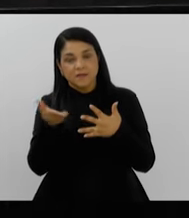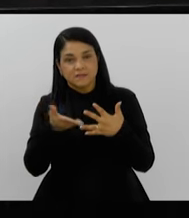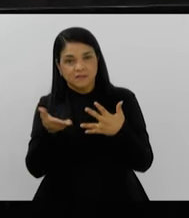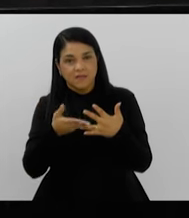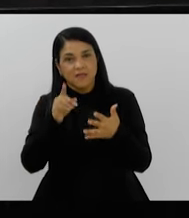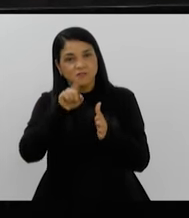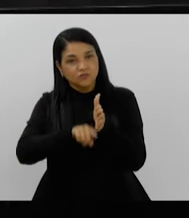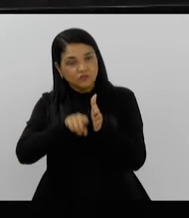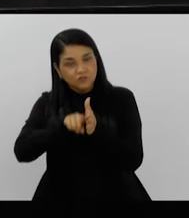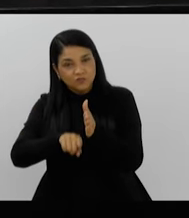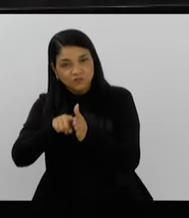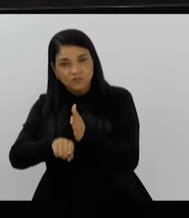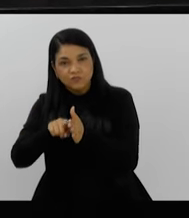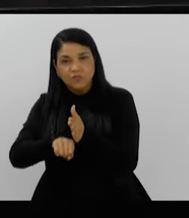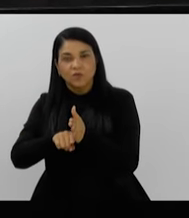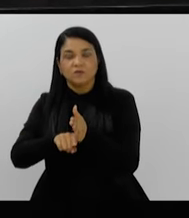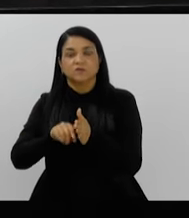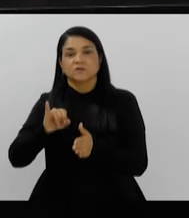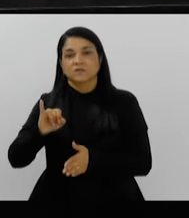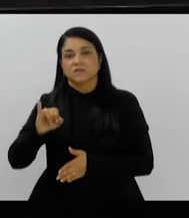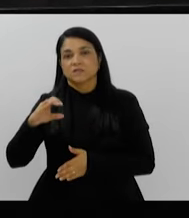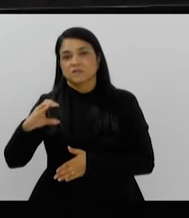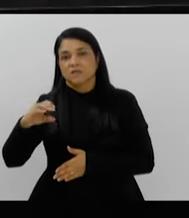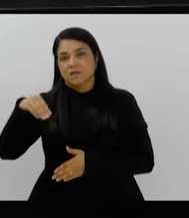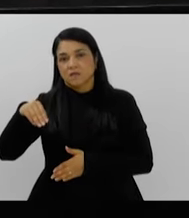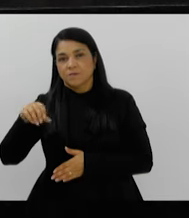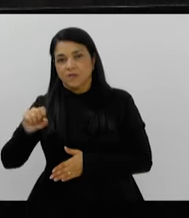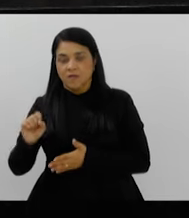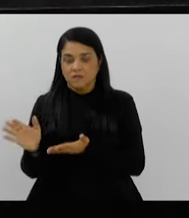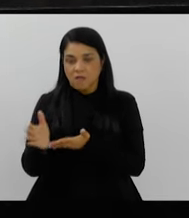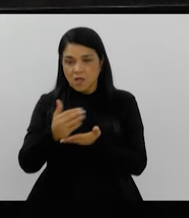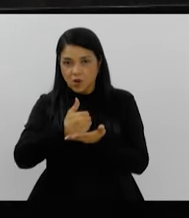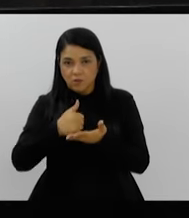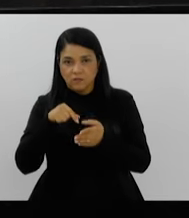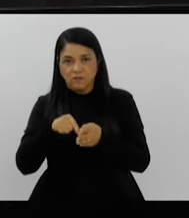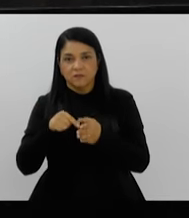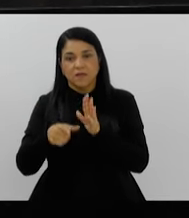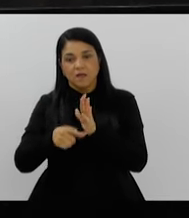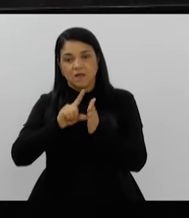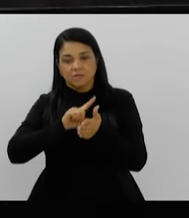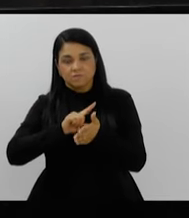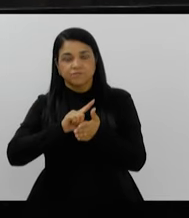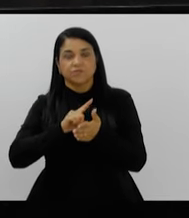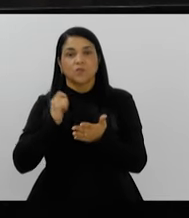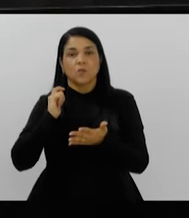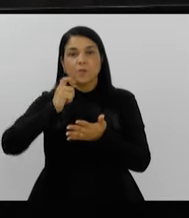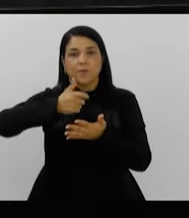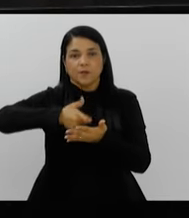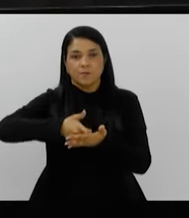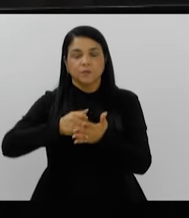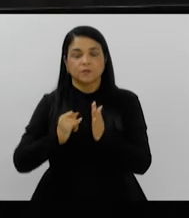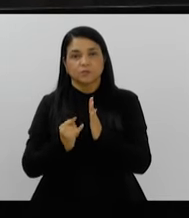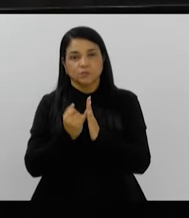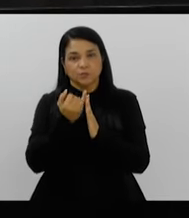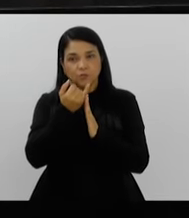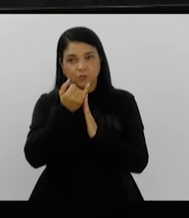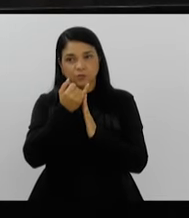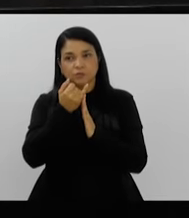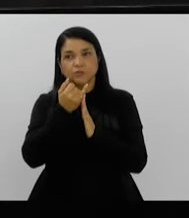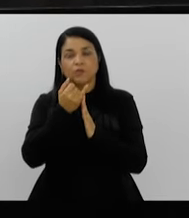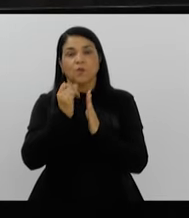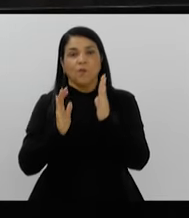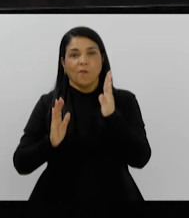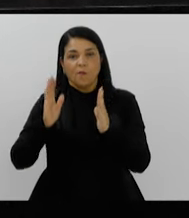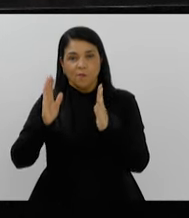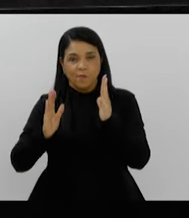desconto concedido sobre ICMS a recolher em função da antecipação do pagamento do imposto, cujo prazo